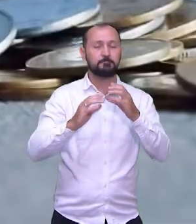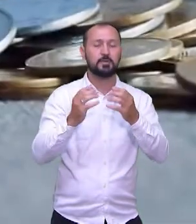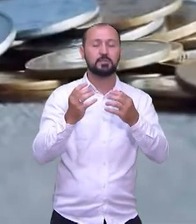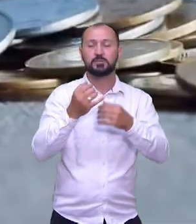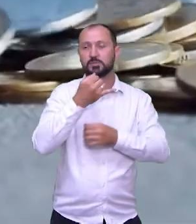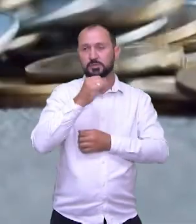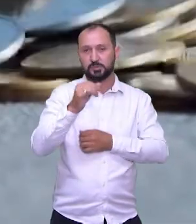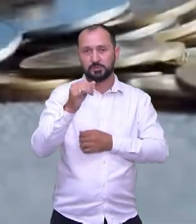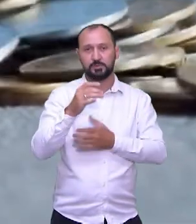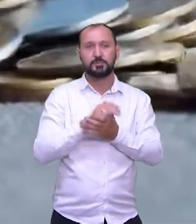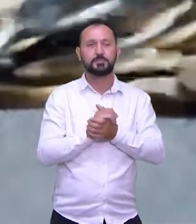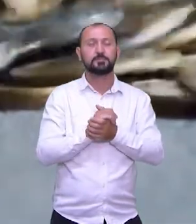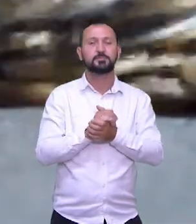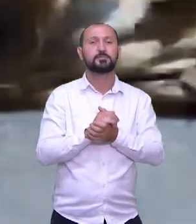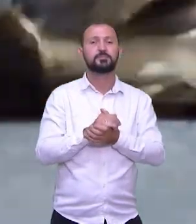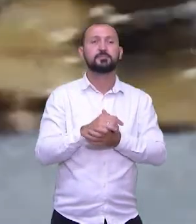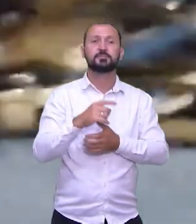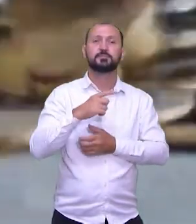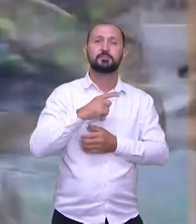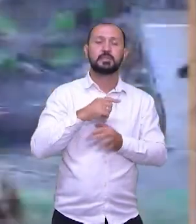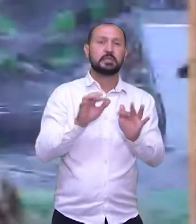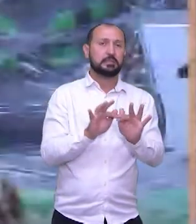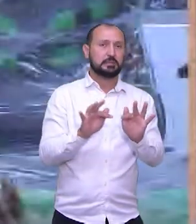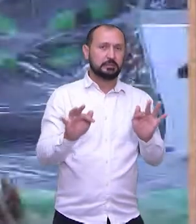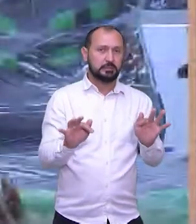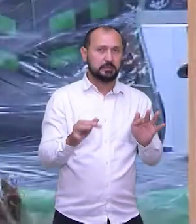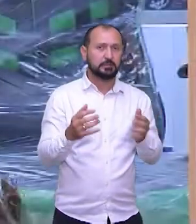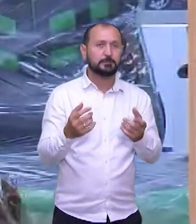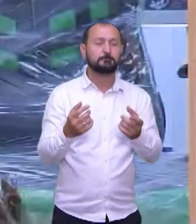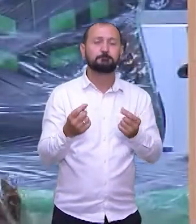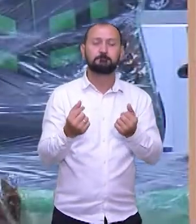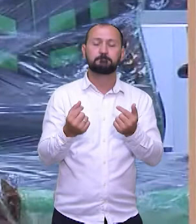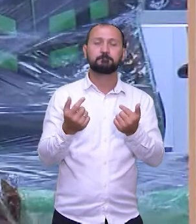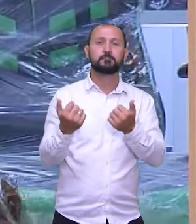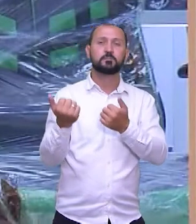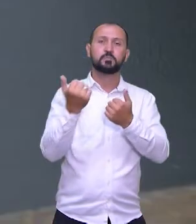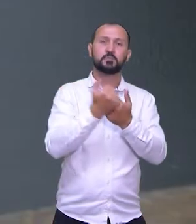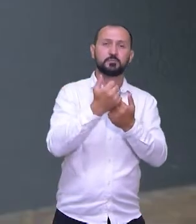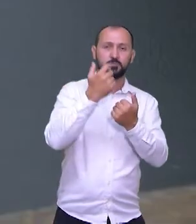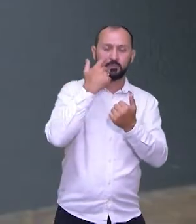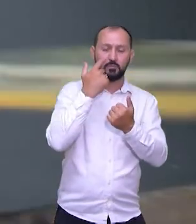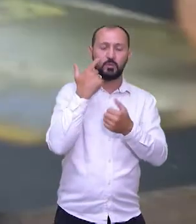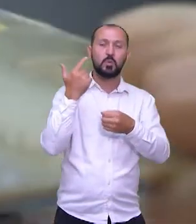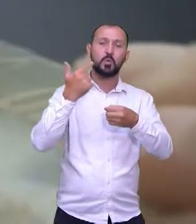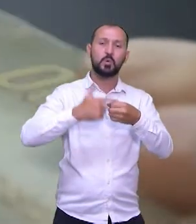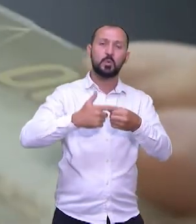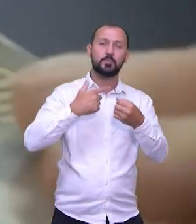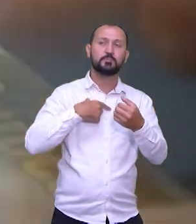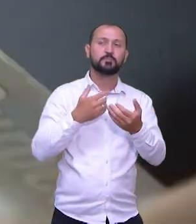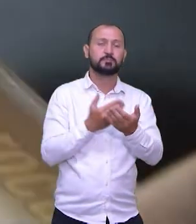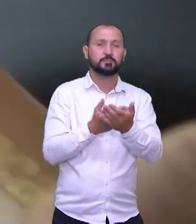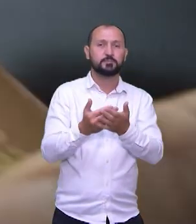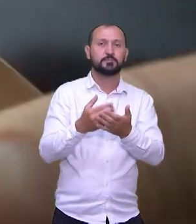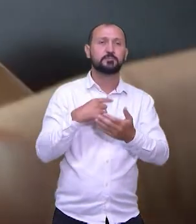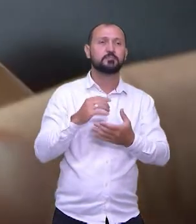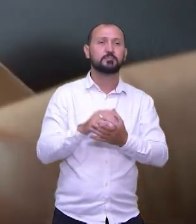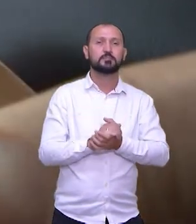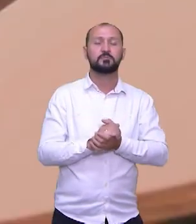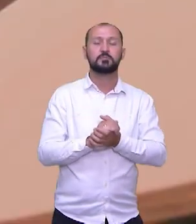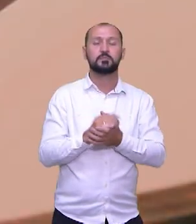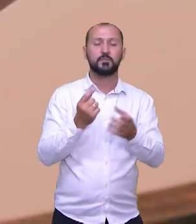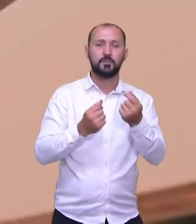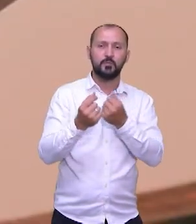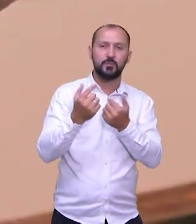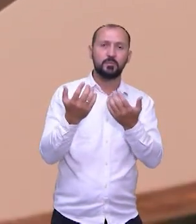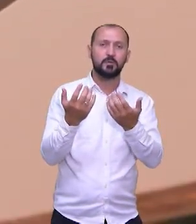comunicação e energia elétrica, o que pode ser feito de simplificação dessas alíquotas tributárias em cima do setor de combustível, setor primário,